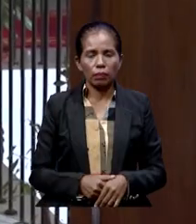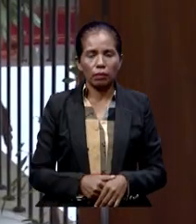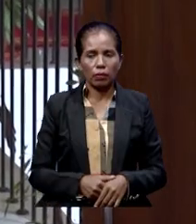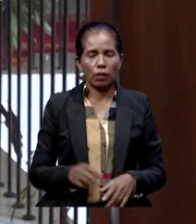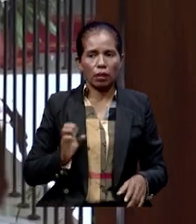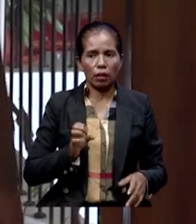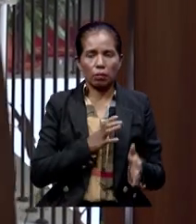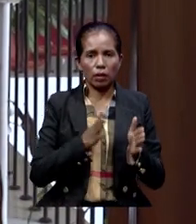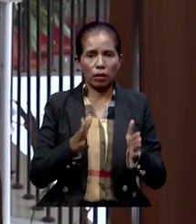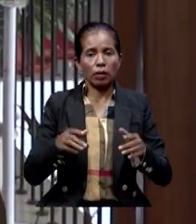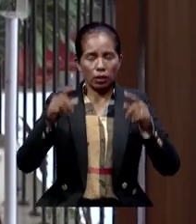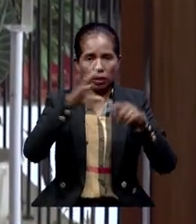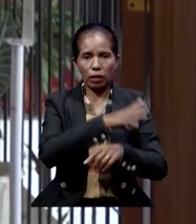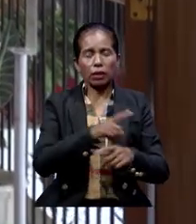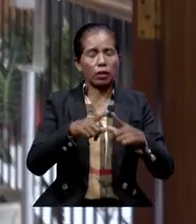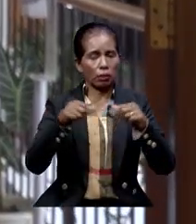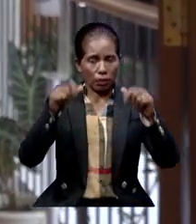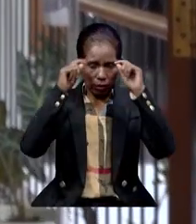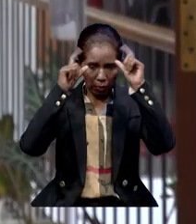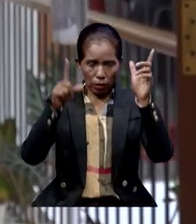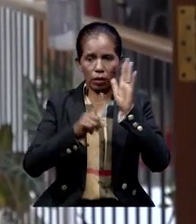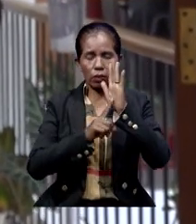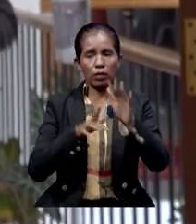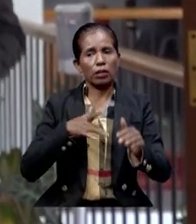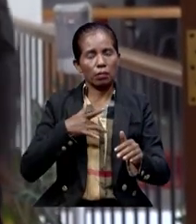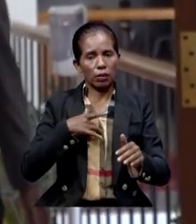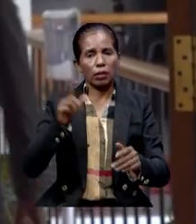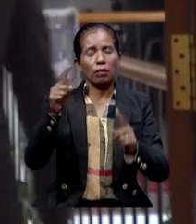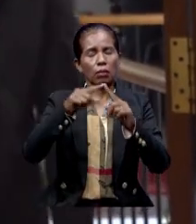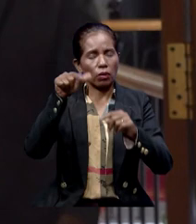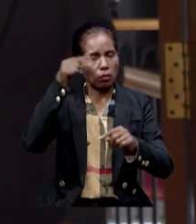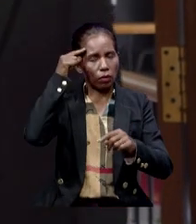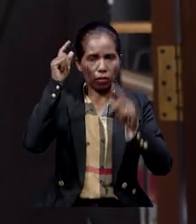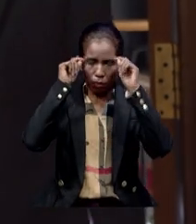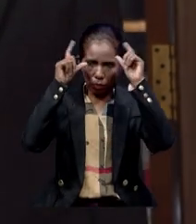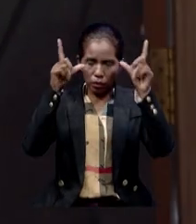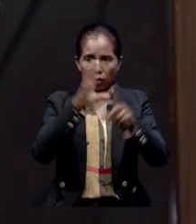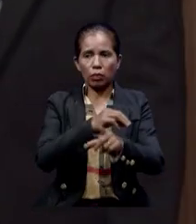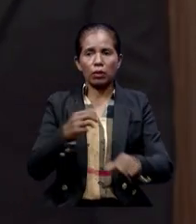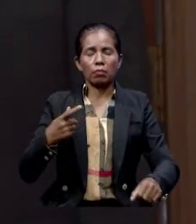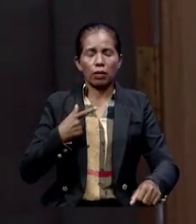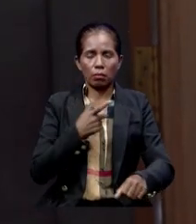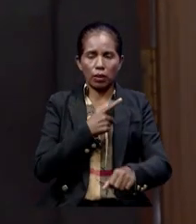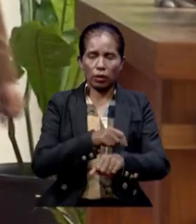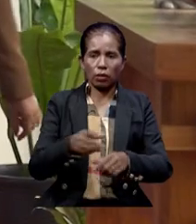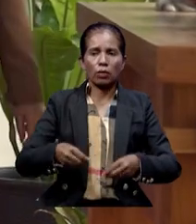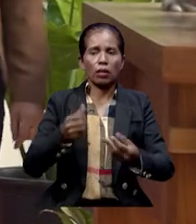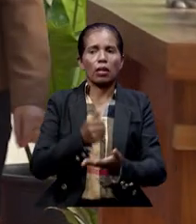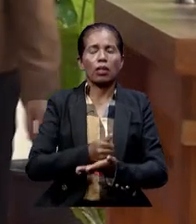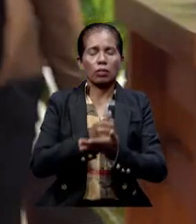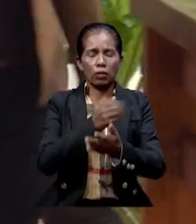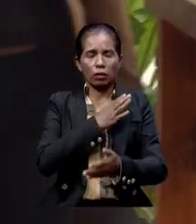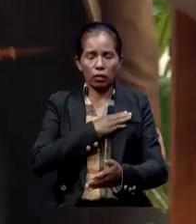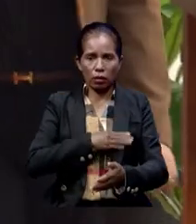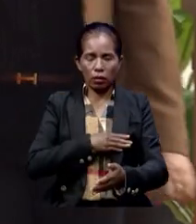Embaixador Japaun e Timor-Leste atonia sentimento agradável ba Governu Timor-Leste, le husi Parlamento Nacional tama fona apoiu, solidariedade